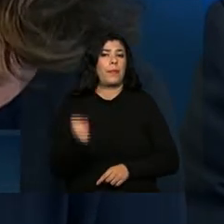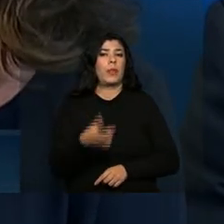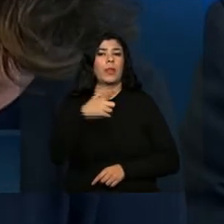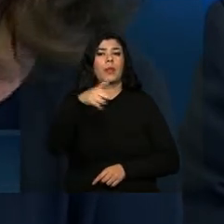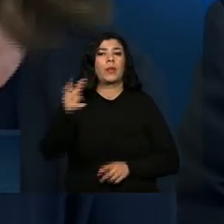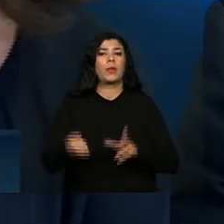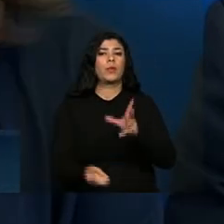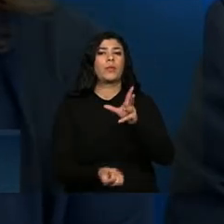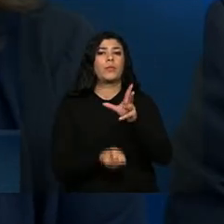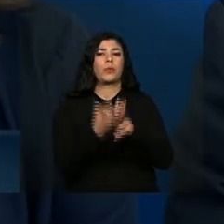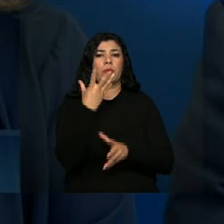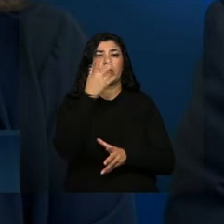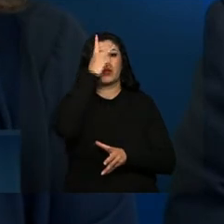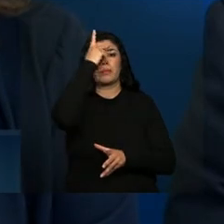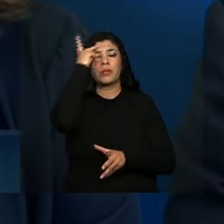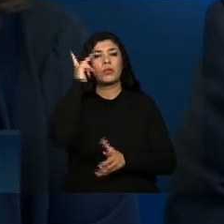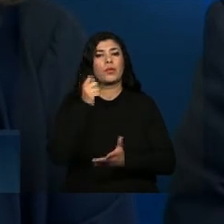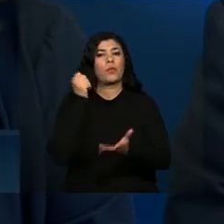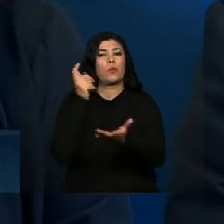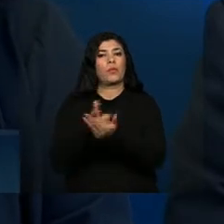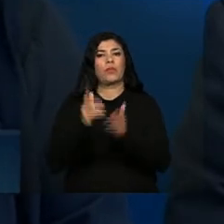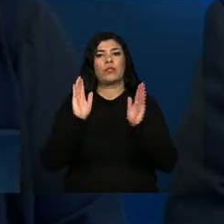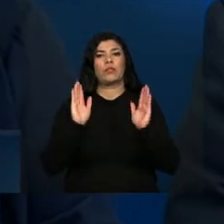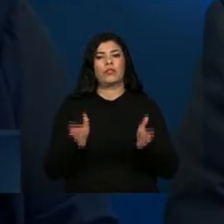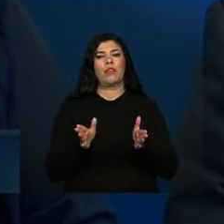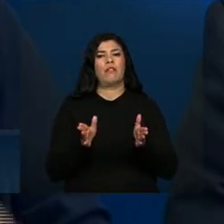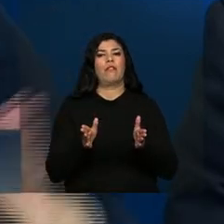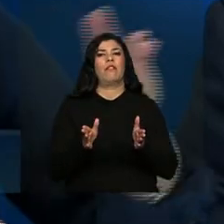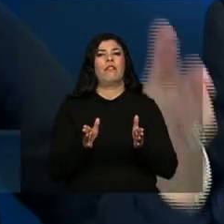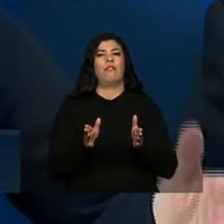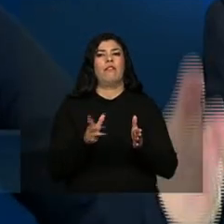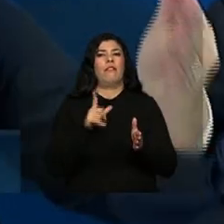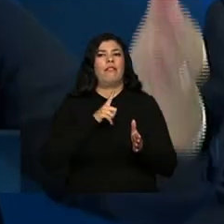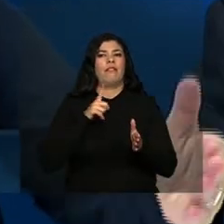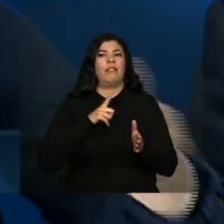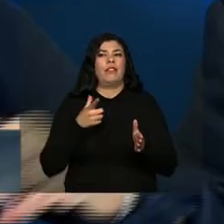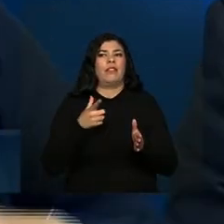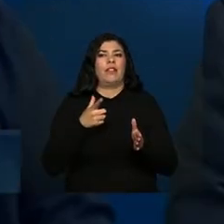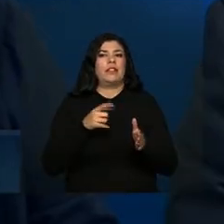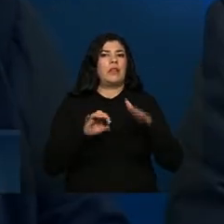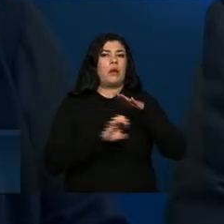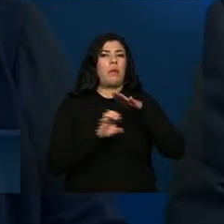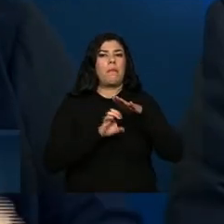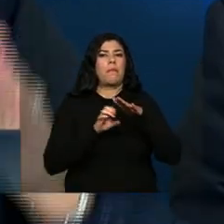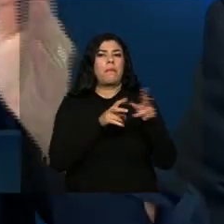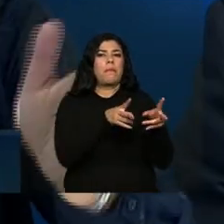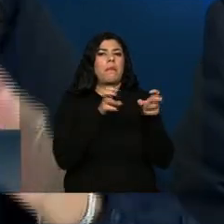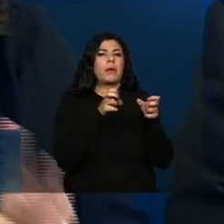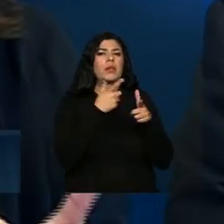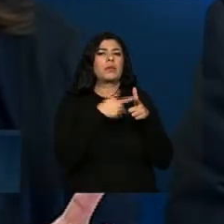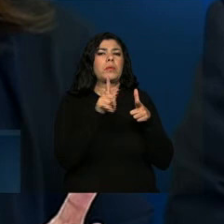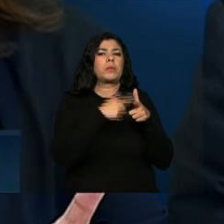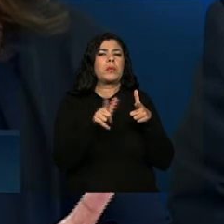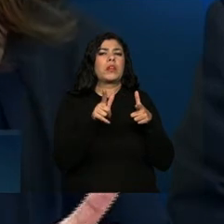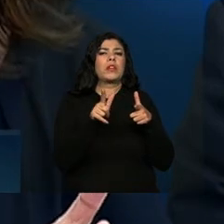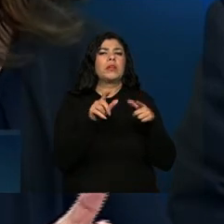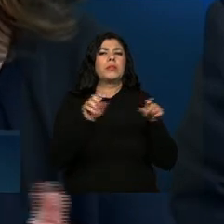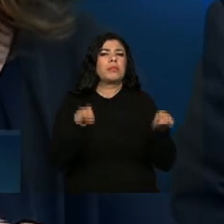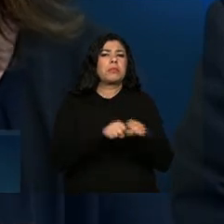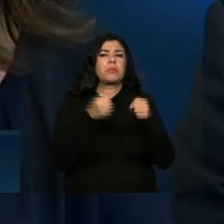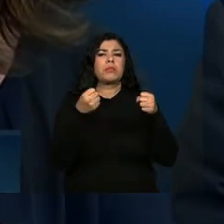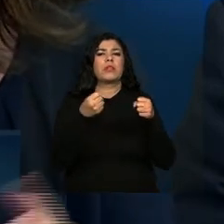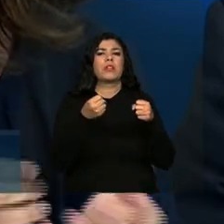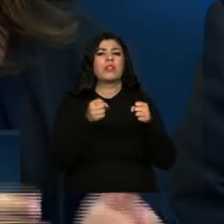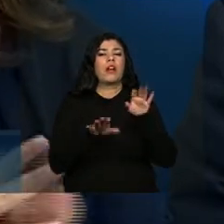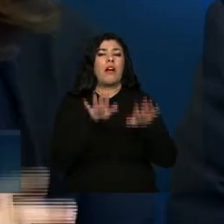produto que já estão em posse dos consumidores não raras vezes uma empresa detectam defeito e o produto ainda está numa